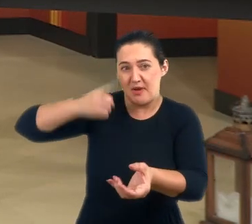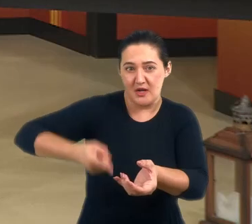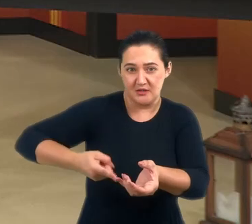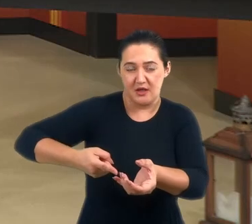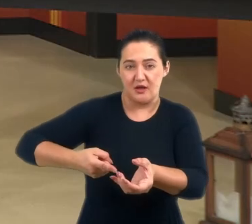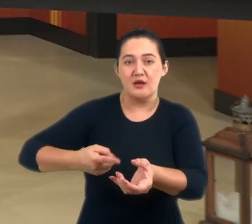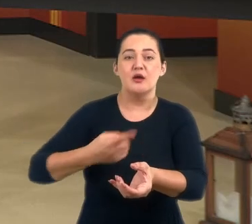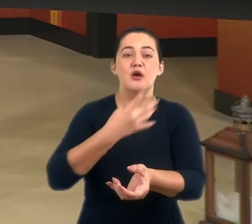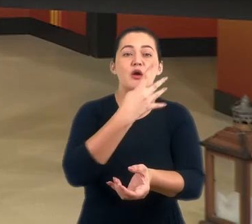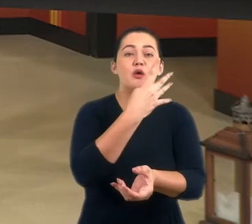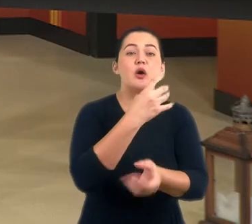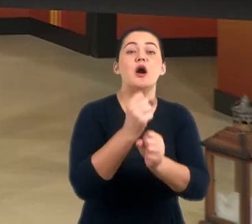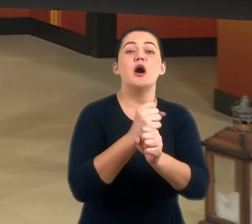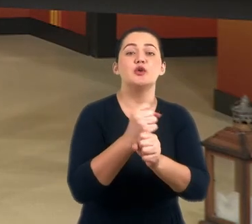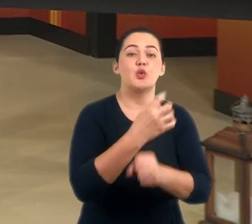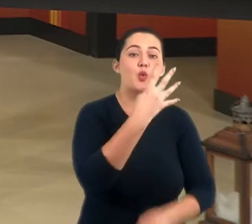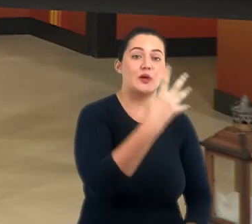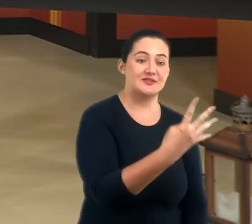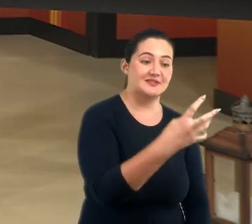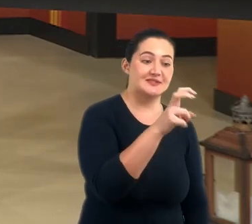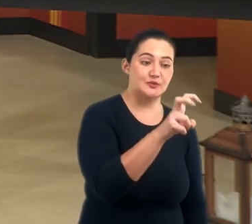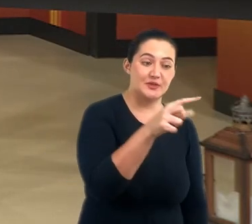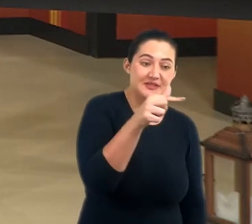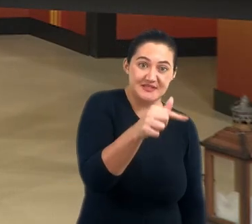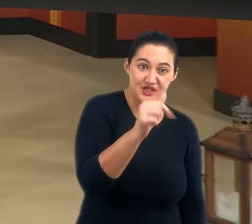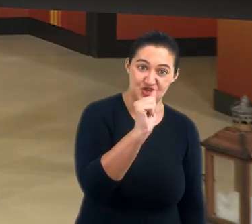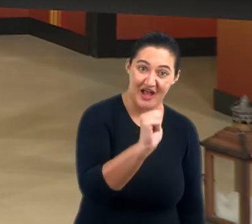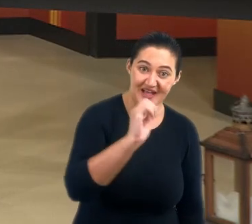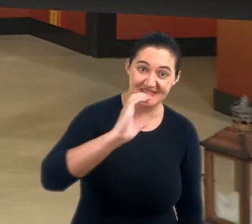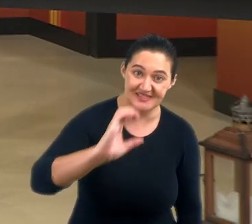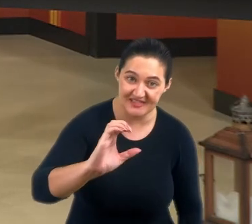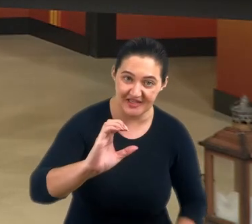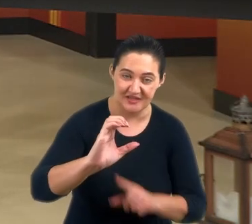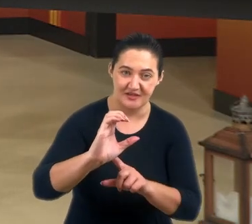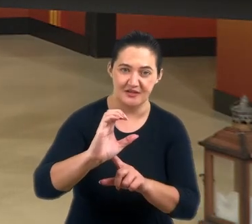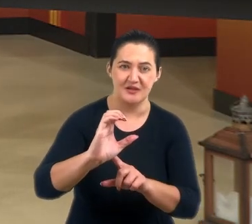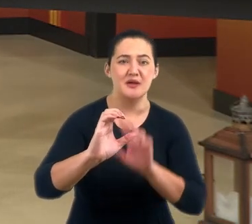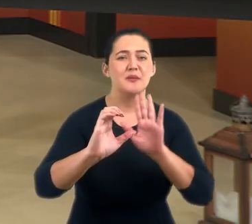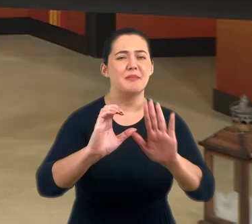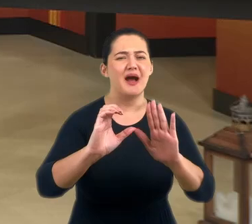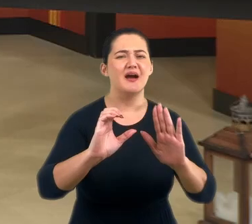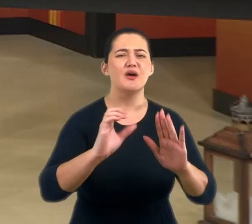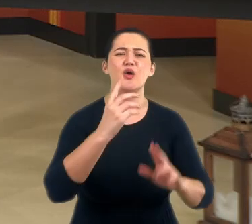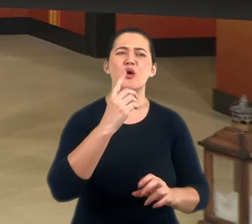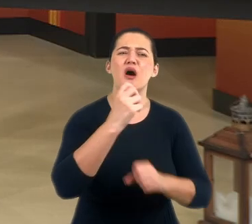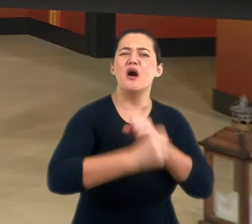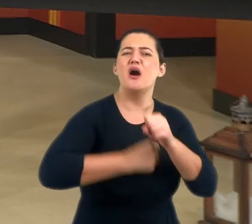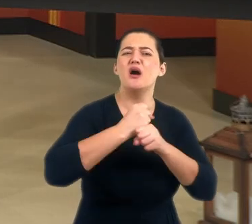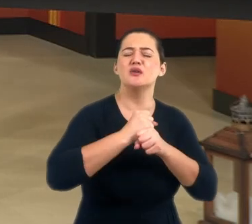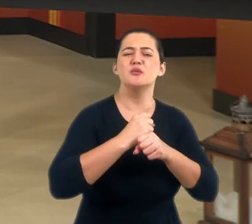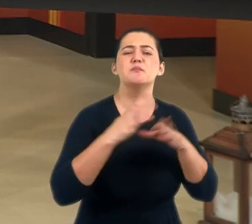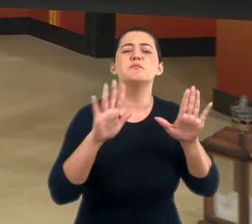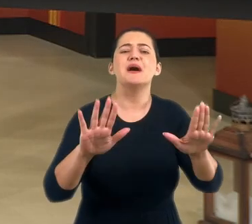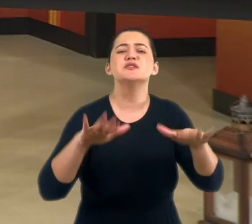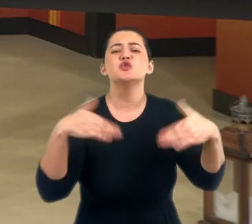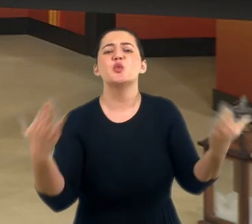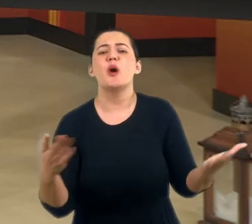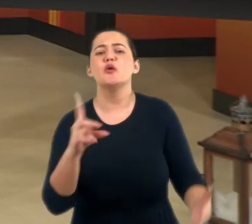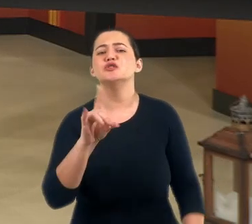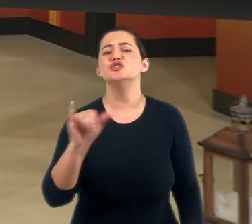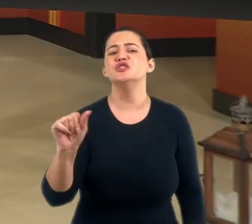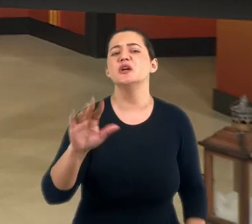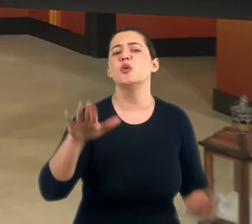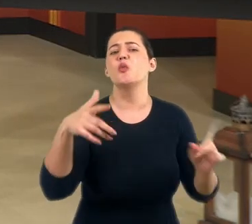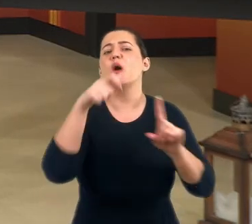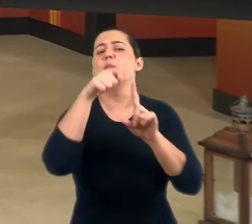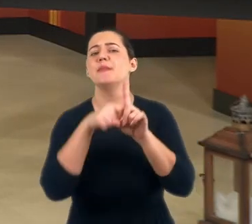em 457 a.C. Agora, o ano é muito extenso. Em qual dia e qual mês